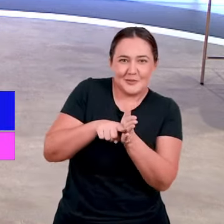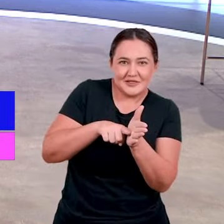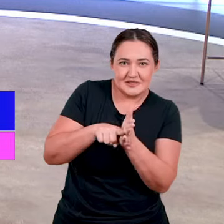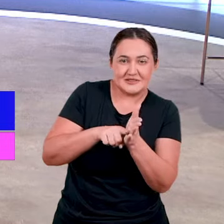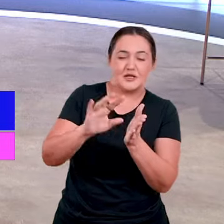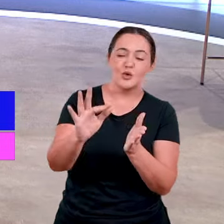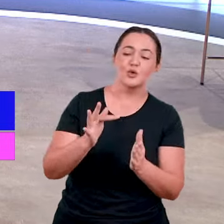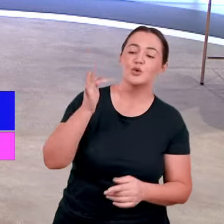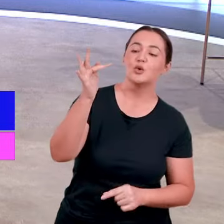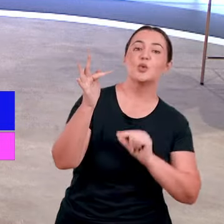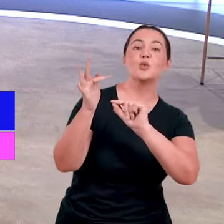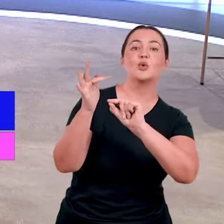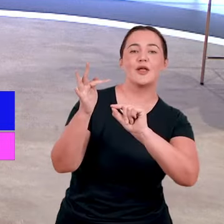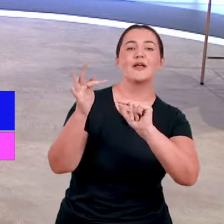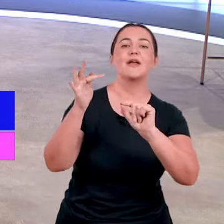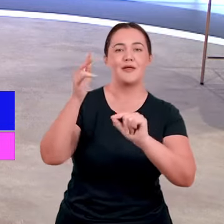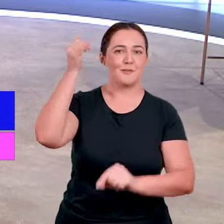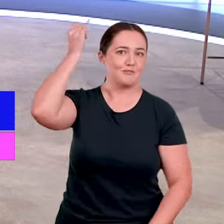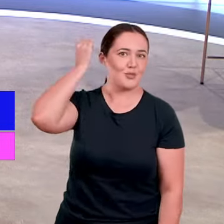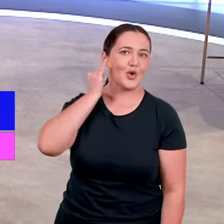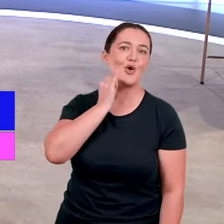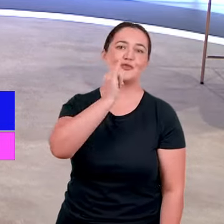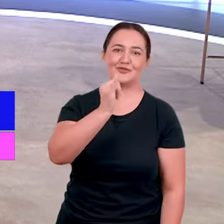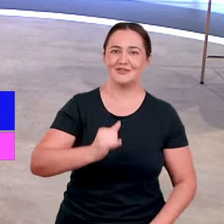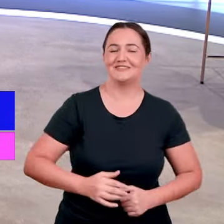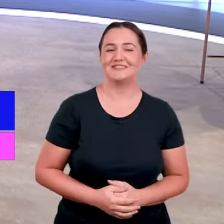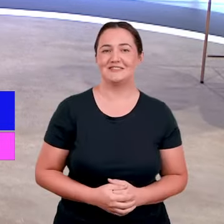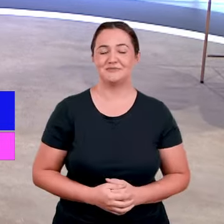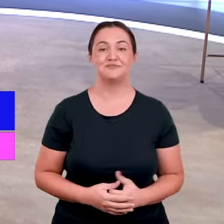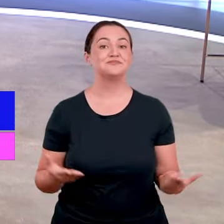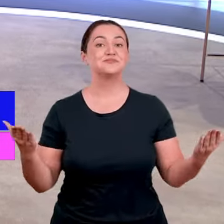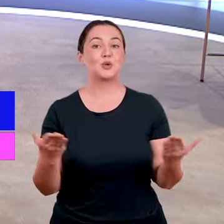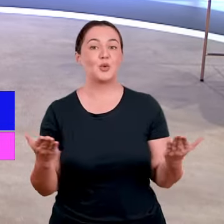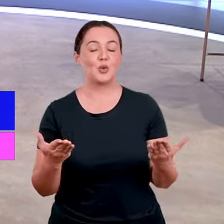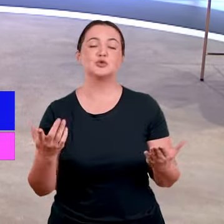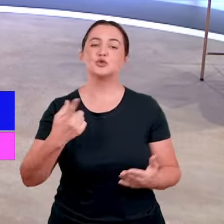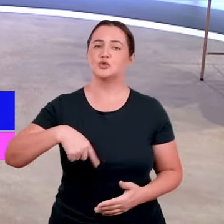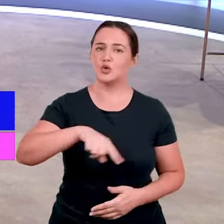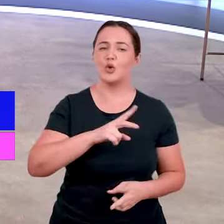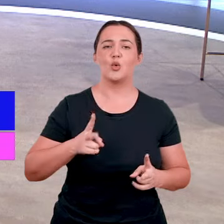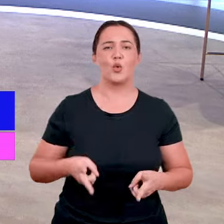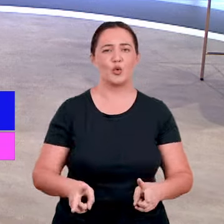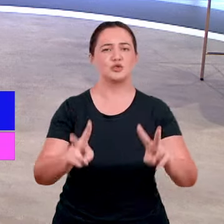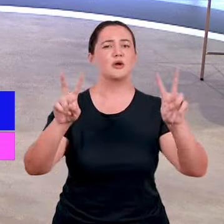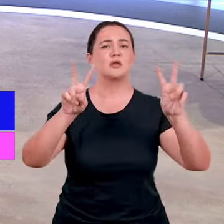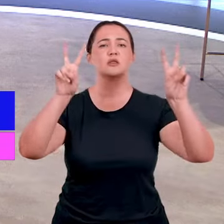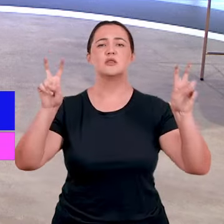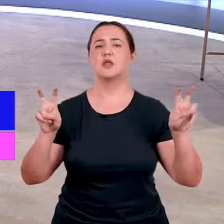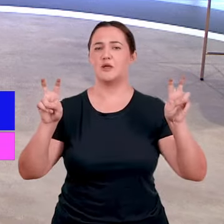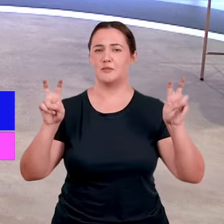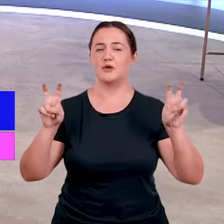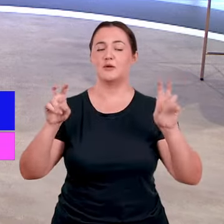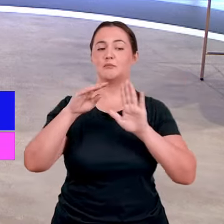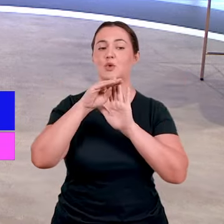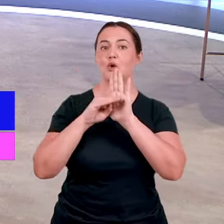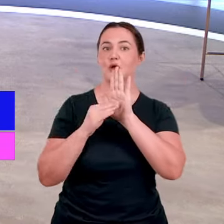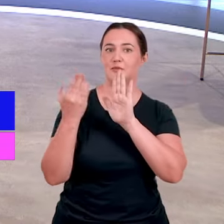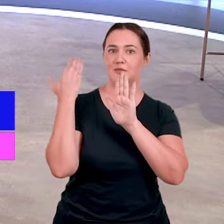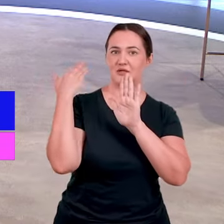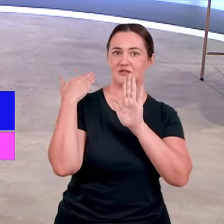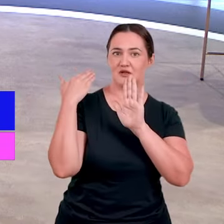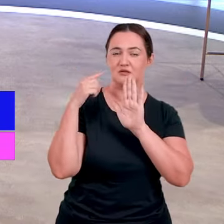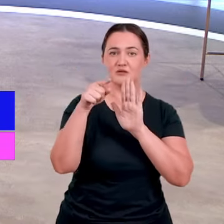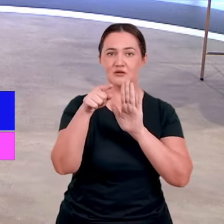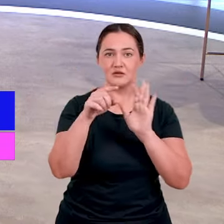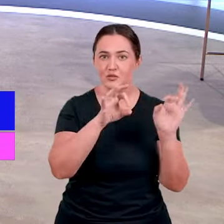Bíblia e do futuro porque estudamos as profecias. E hoje nós vamos continuar o programa da semana passada. Se